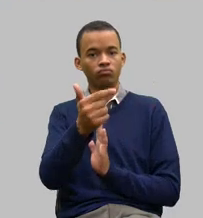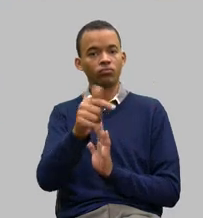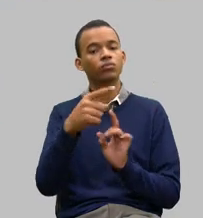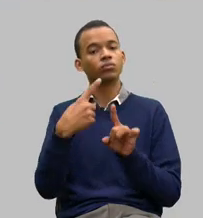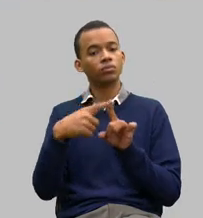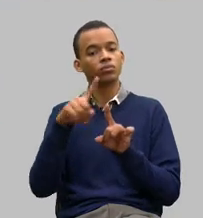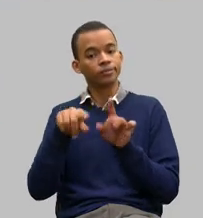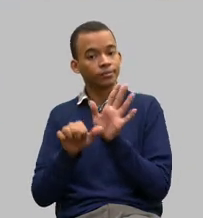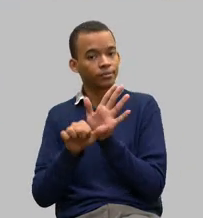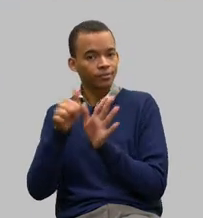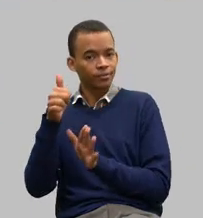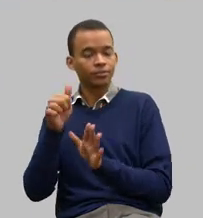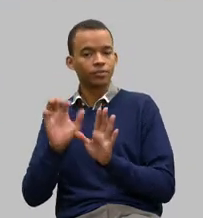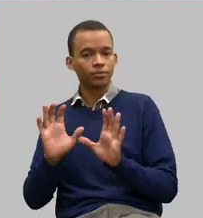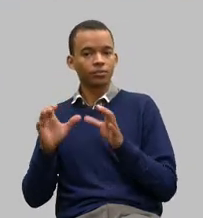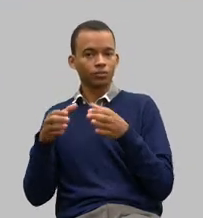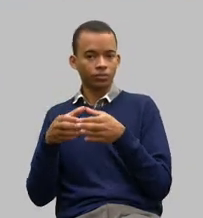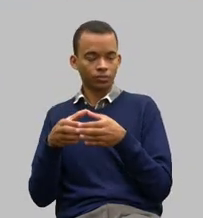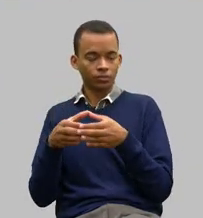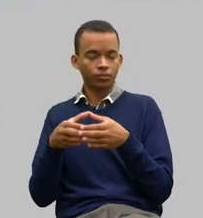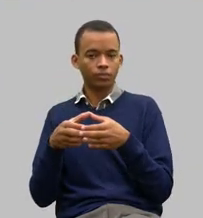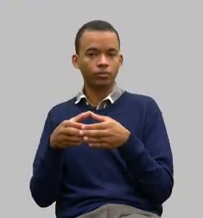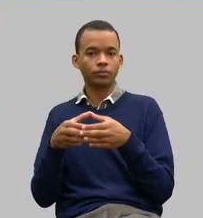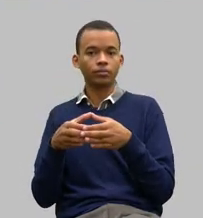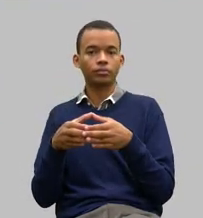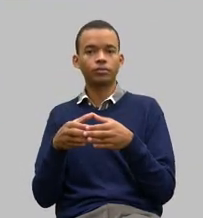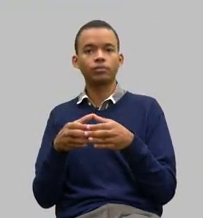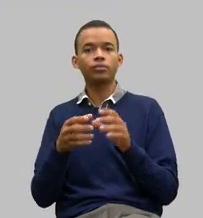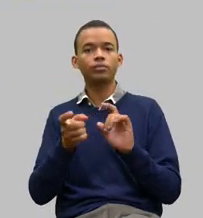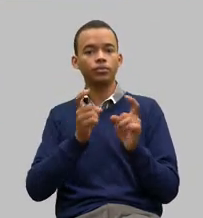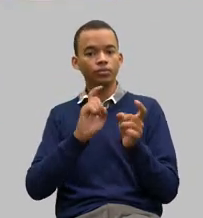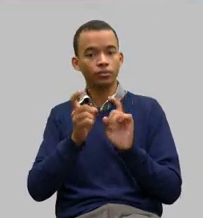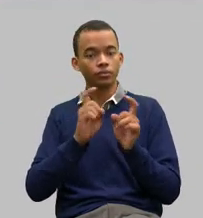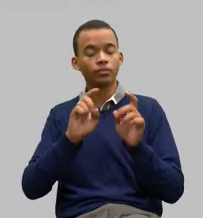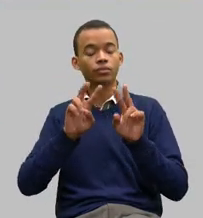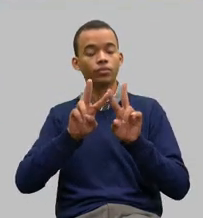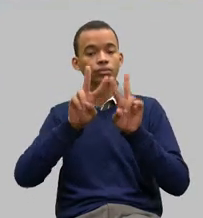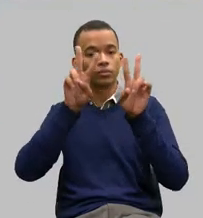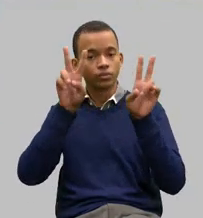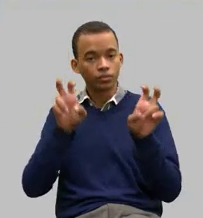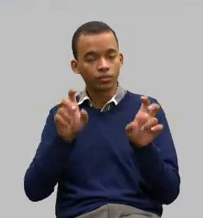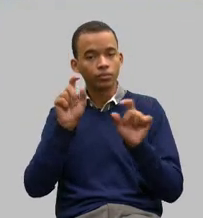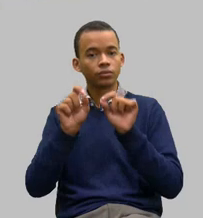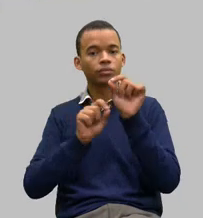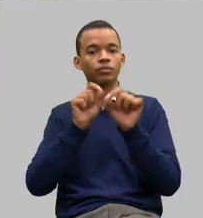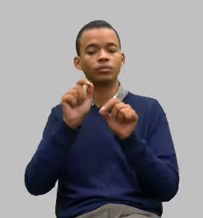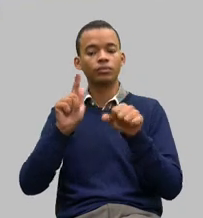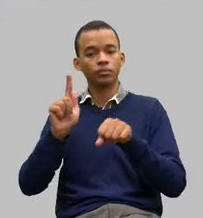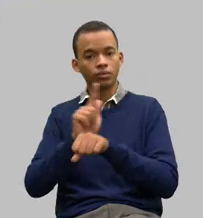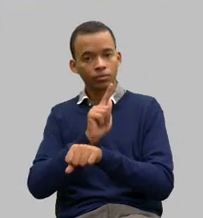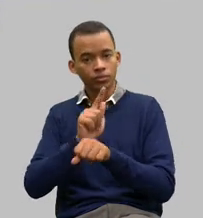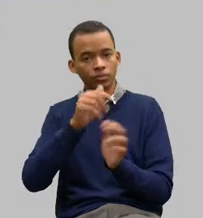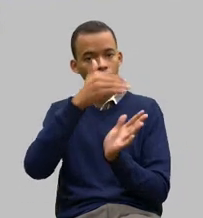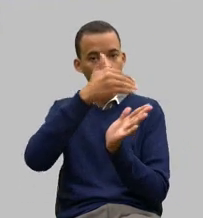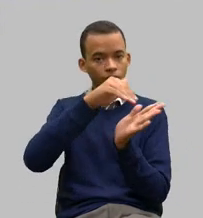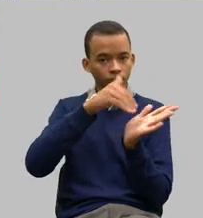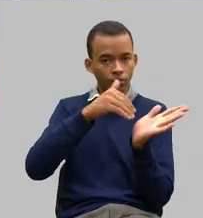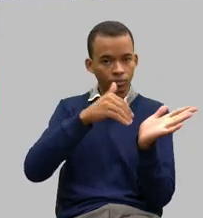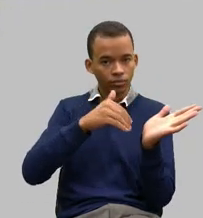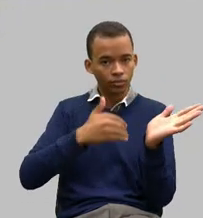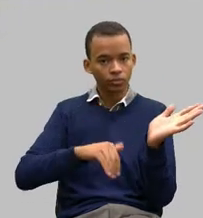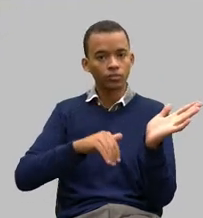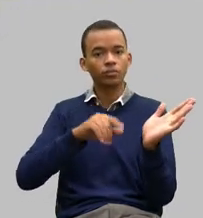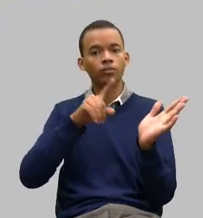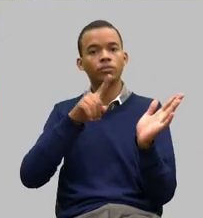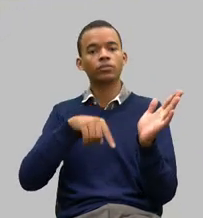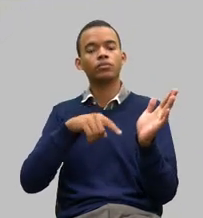comissões nessa sessão Legislativa essa reunião se destina a prestar informações sobre a gestão da Secretaria de Estado de infraestrutura mobilidade e